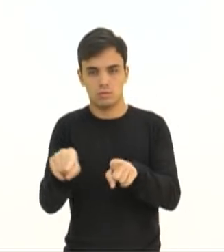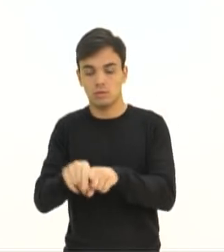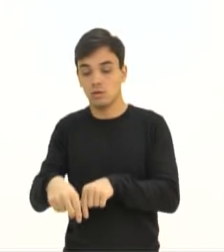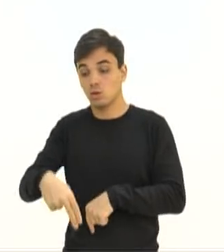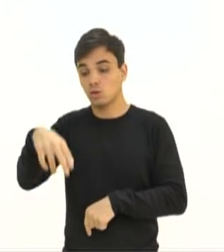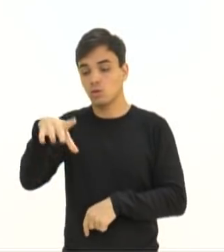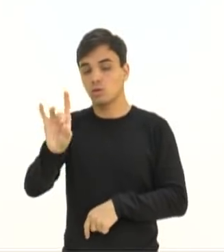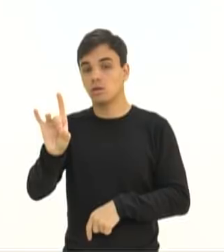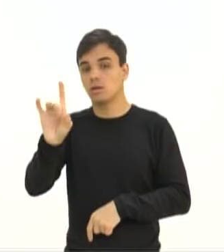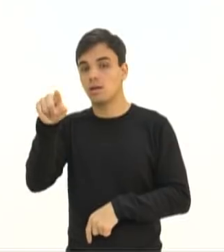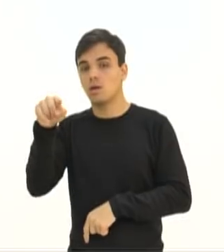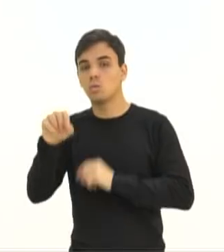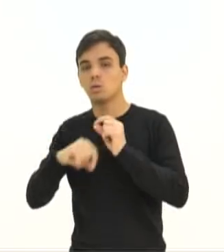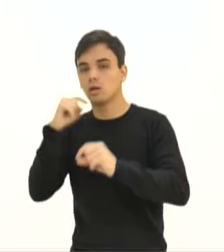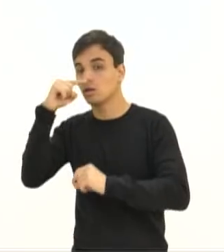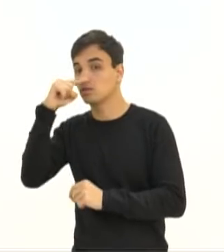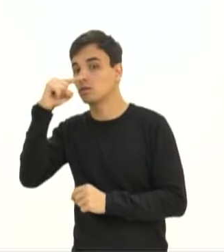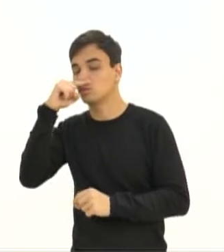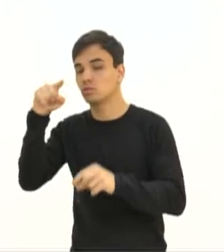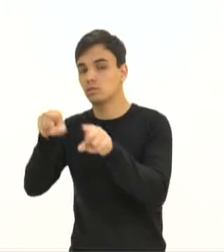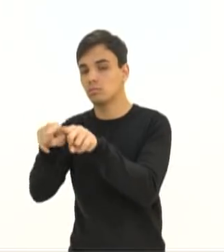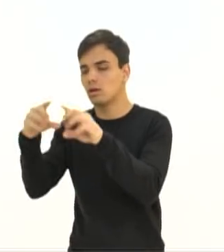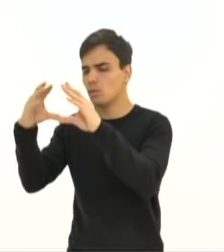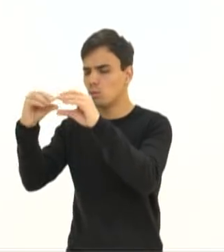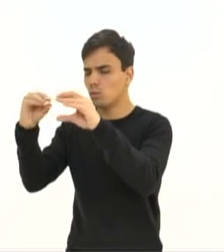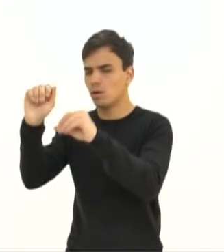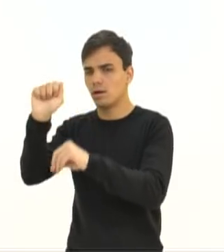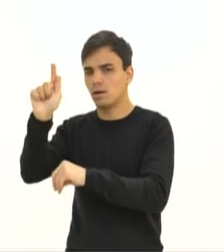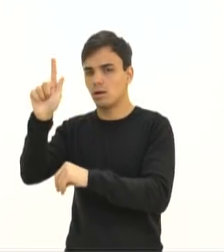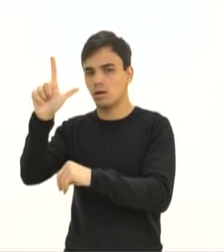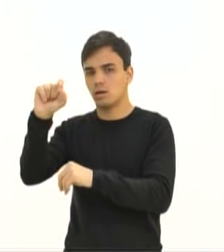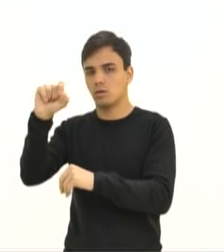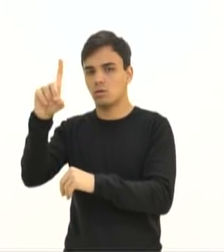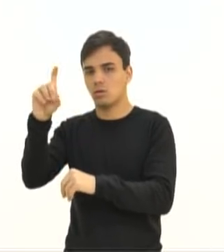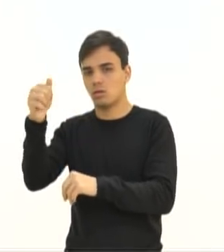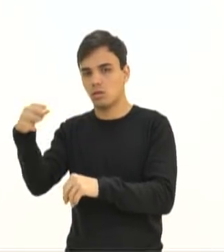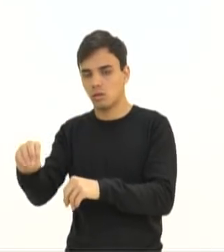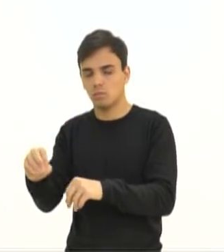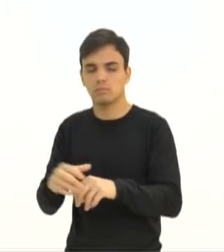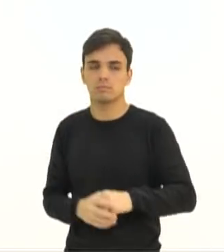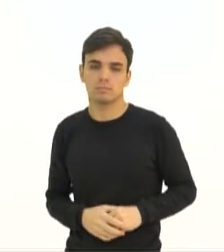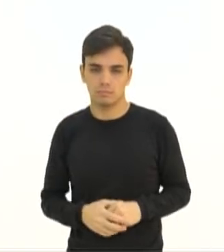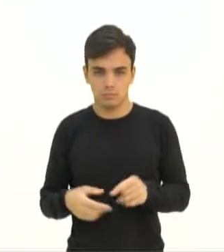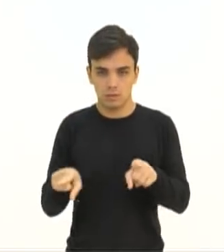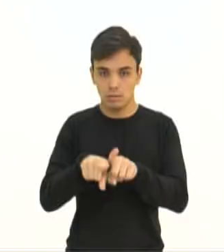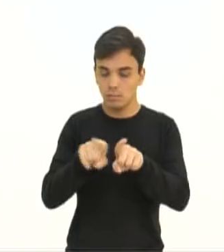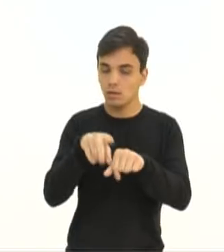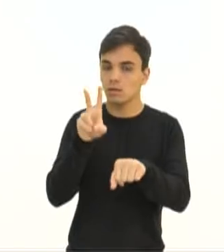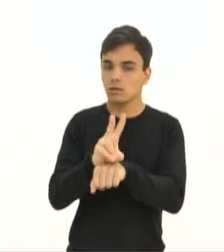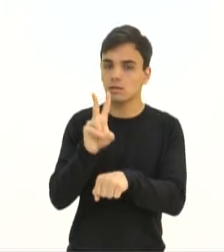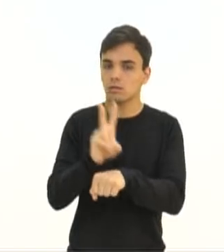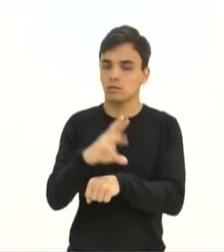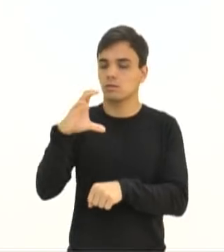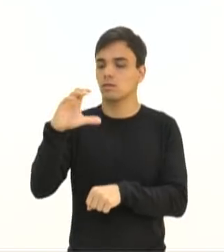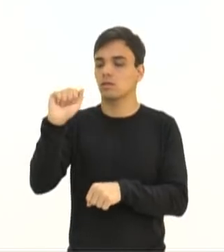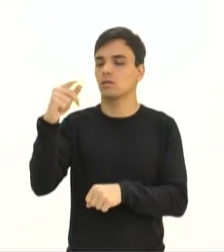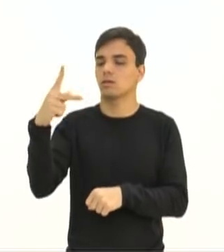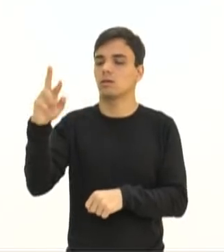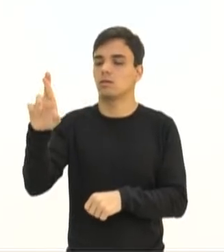e algodão. Então falamos sobre isso ao longo das nossas aulas. A criação de caprinos é importante na